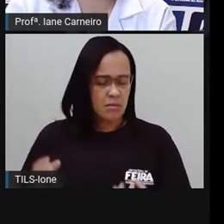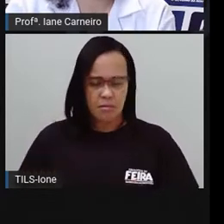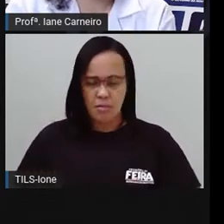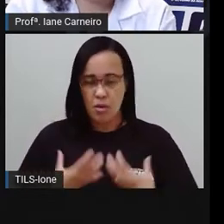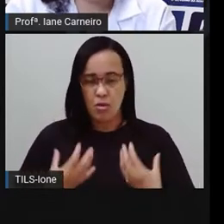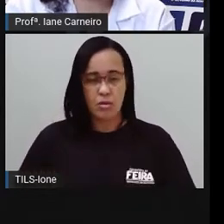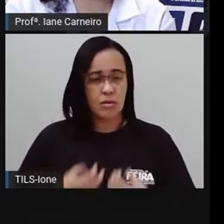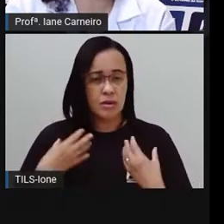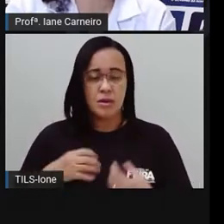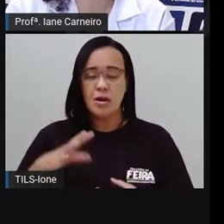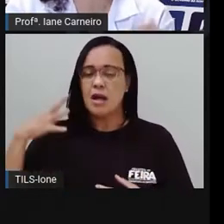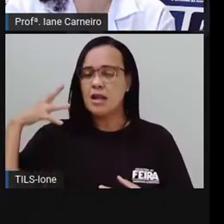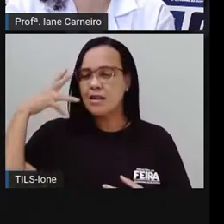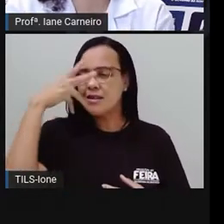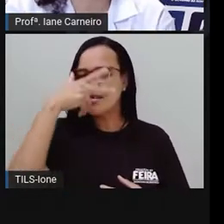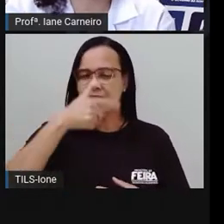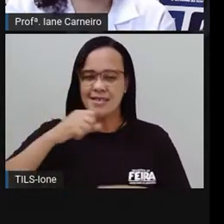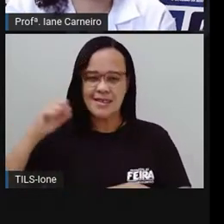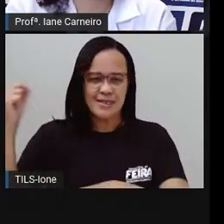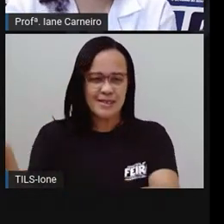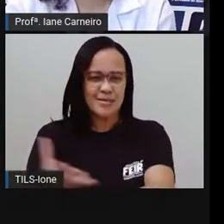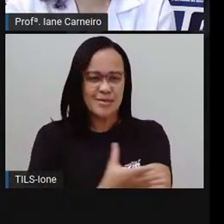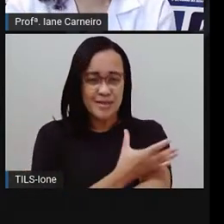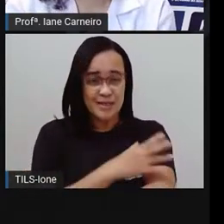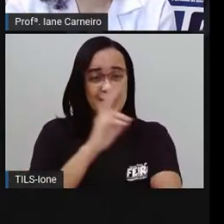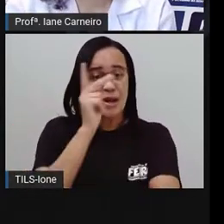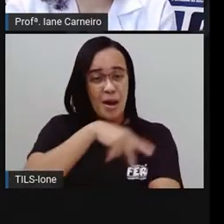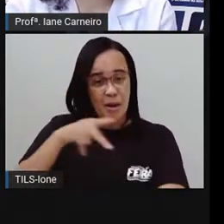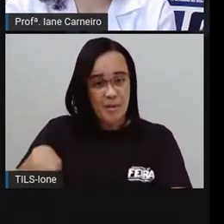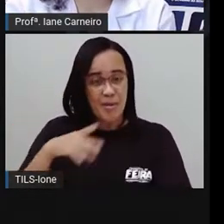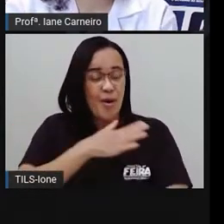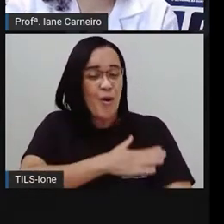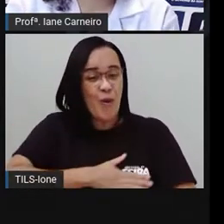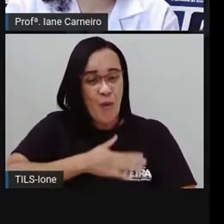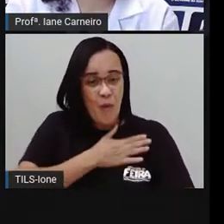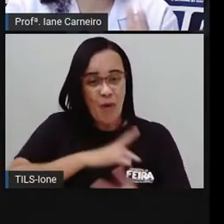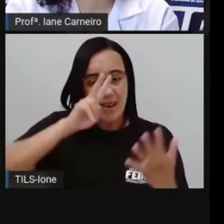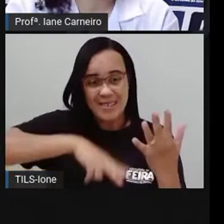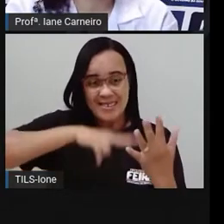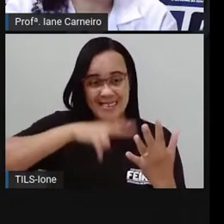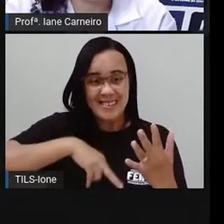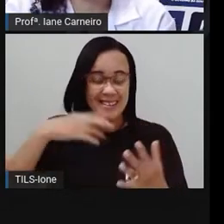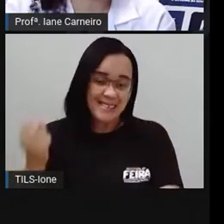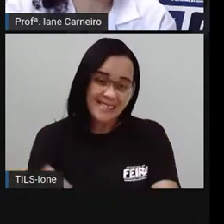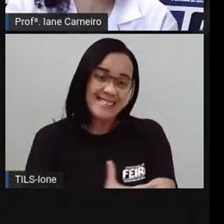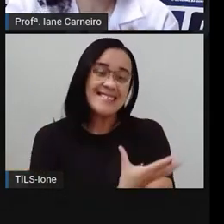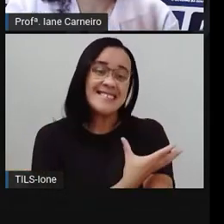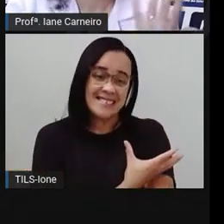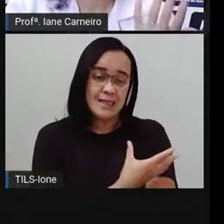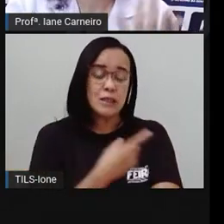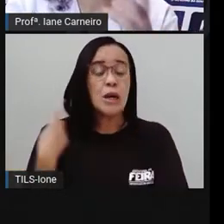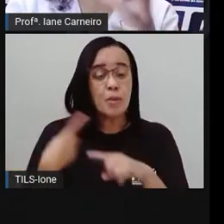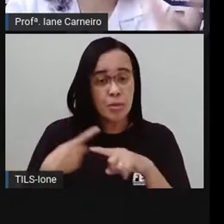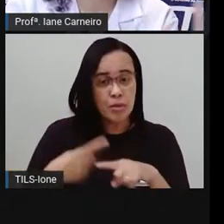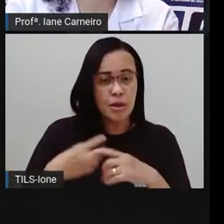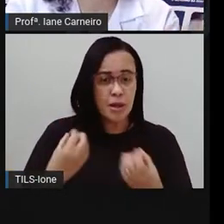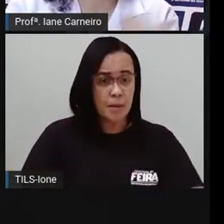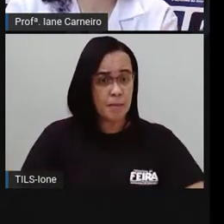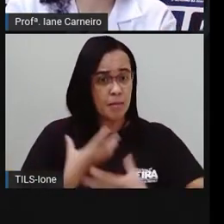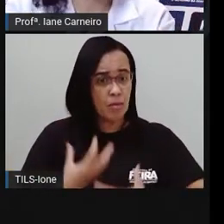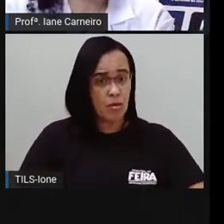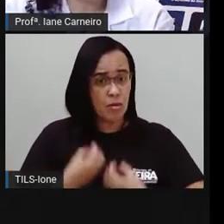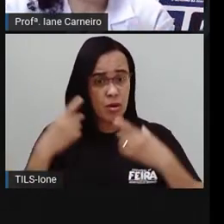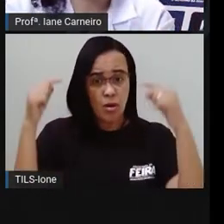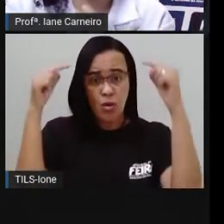lindo, tão emocionante. A Pró, quando lê, fica emocionada. Porque são poemas que falam da nossa vida, sabe? Falam de coisas